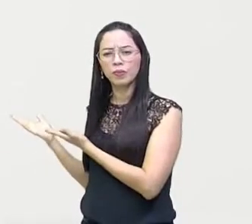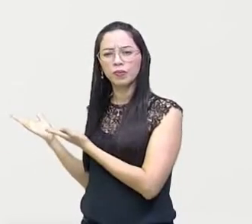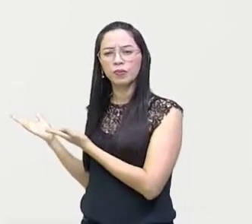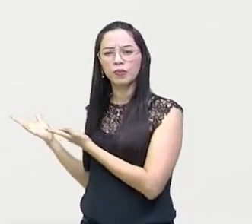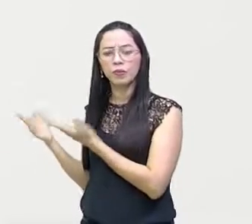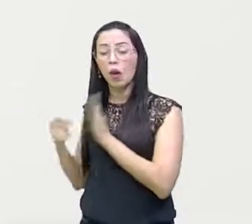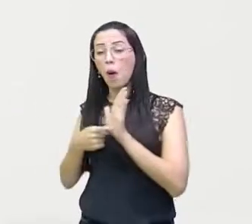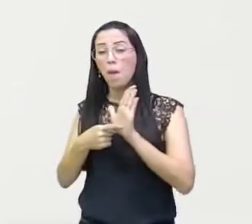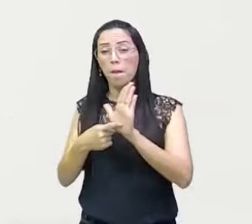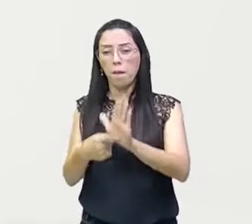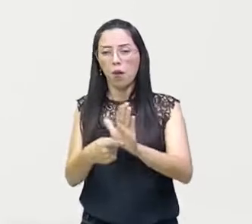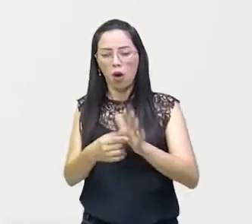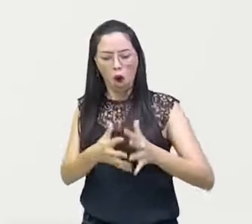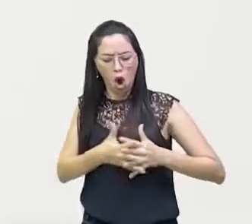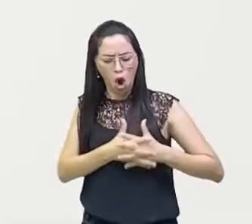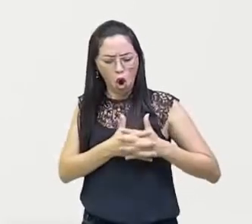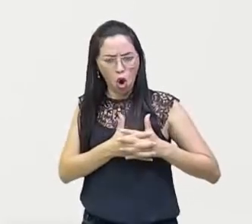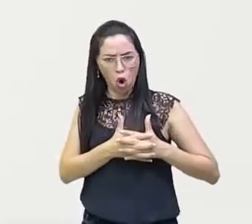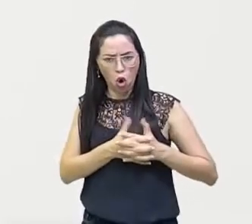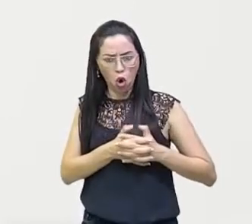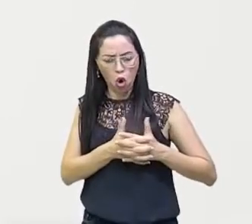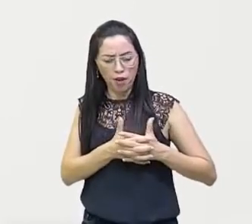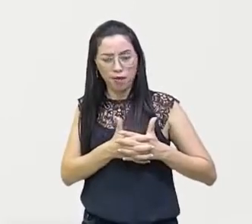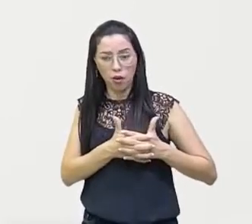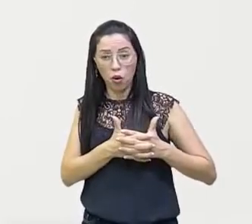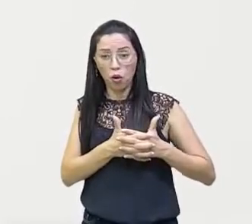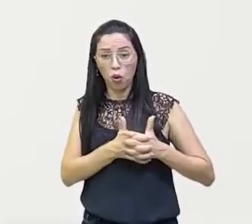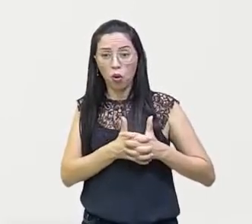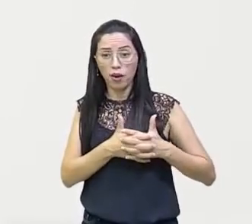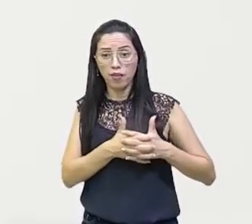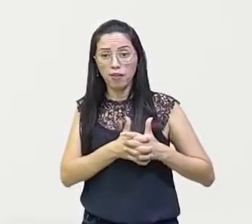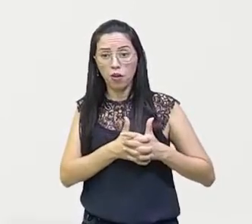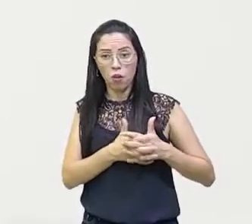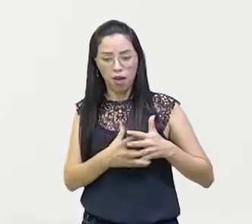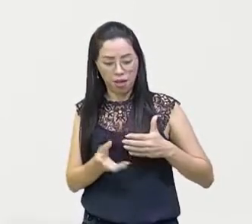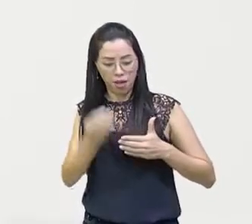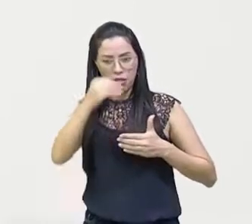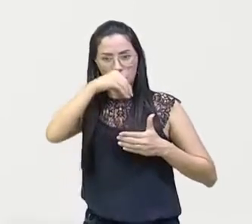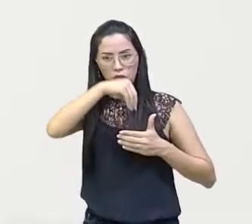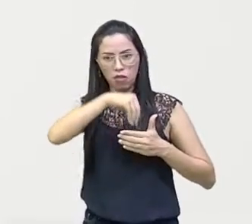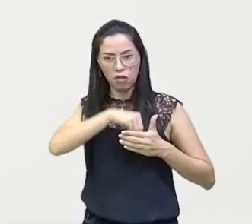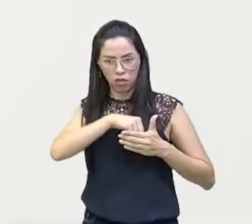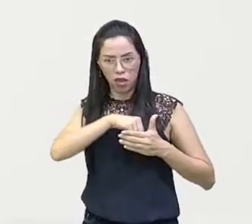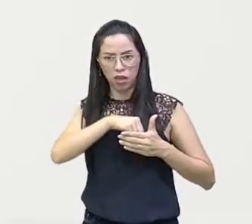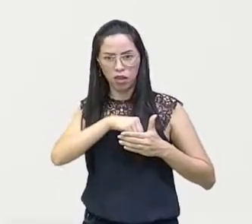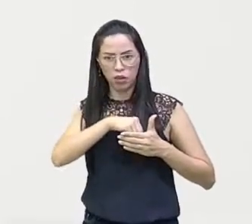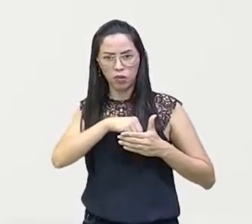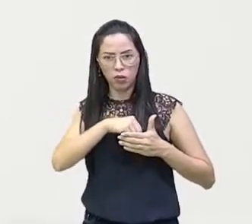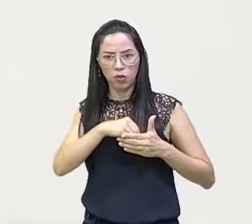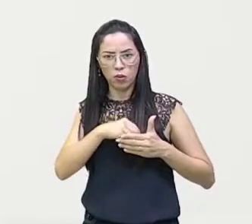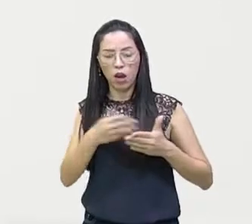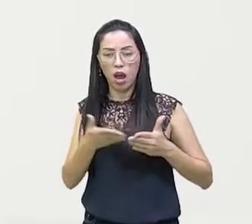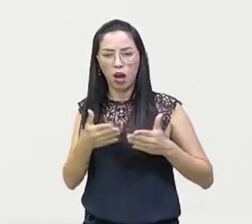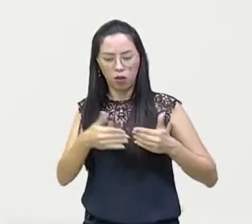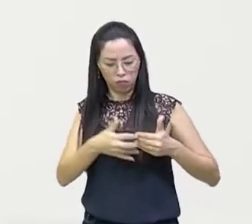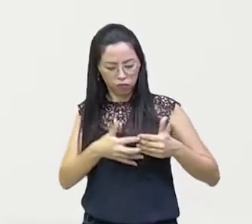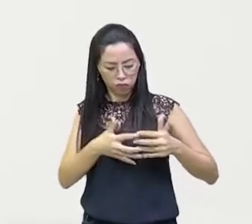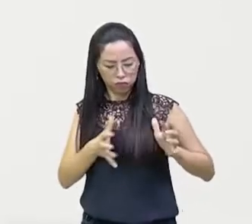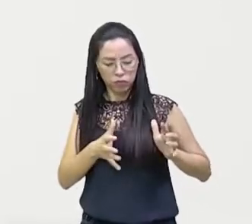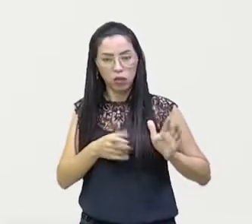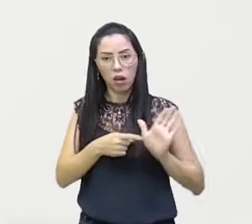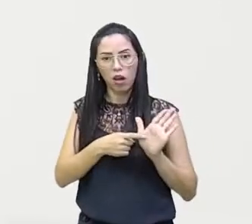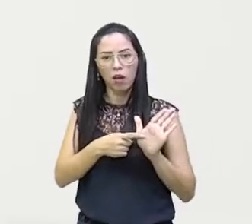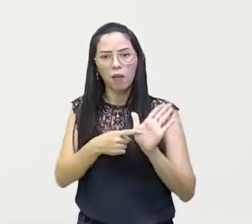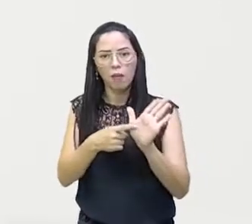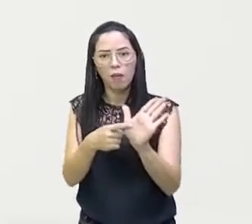interiormente o nosso coração. Como nós vimos na outra imagem, ele mostra que a parte que recebe do pulmão, então essa parte